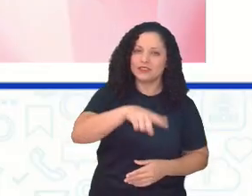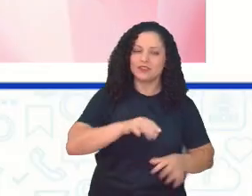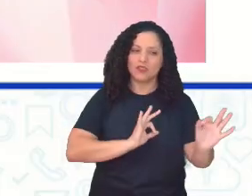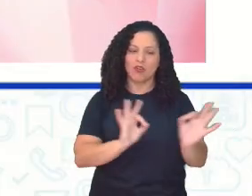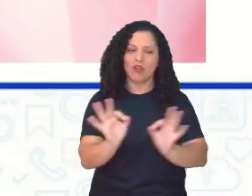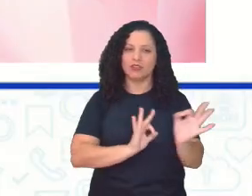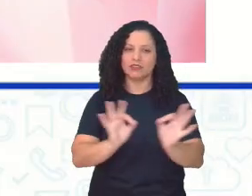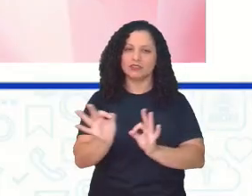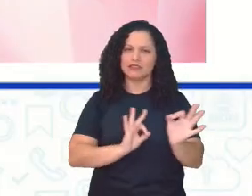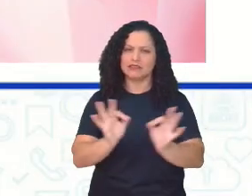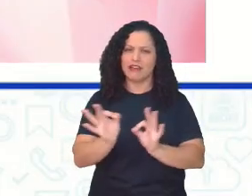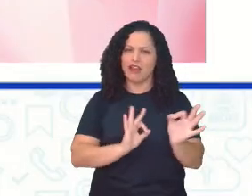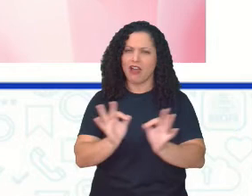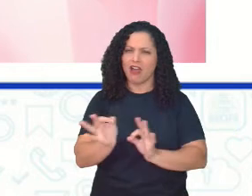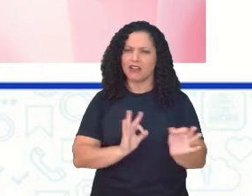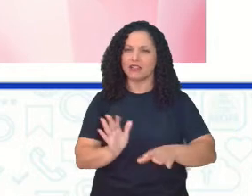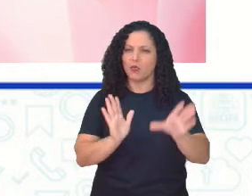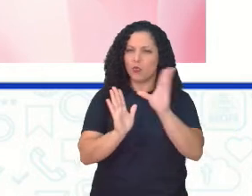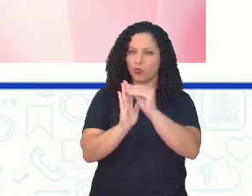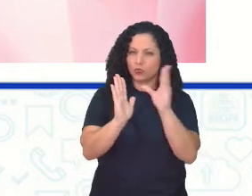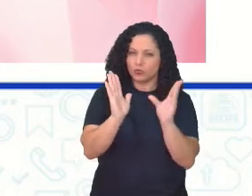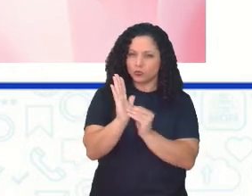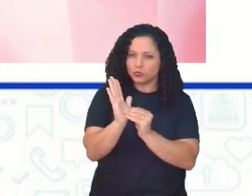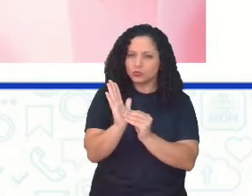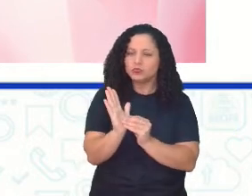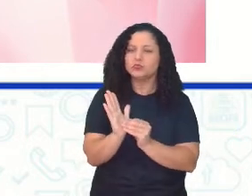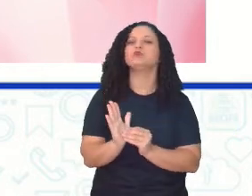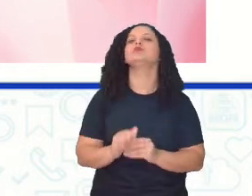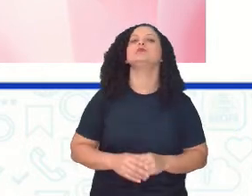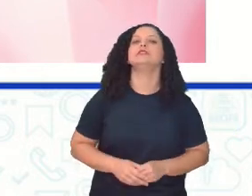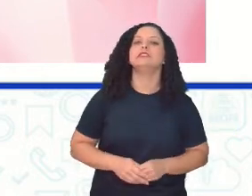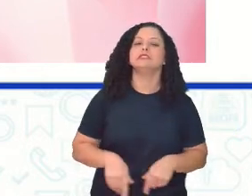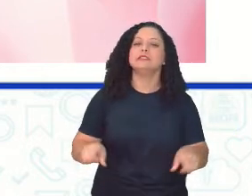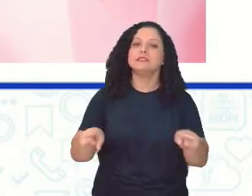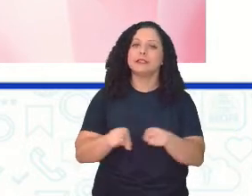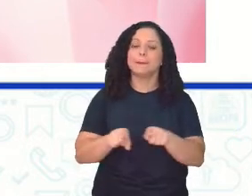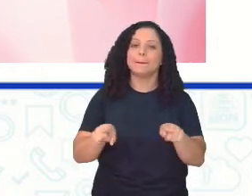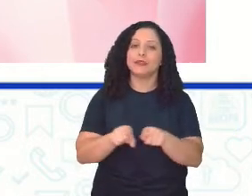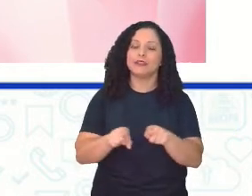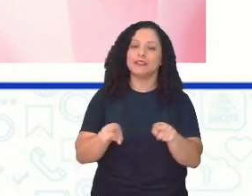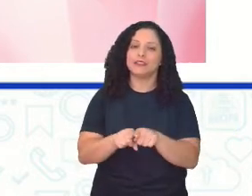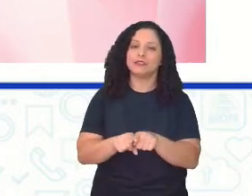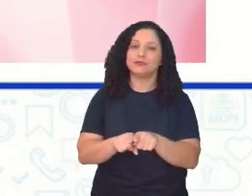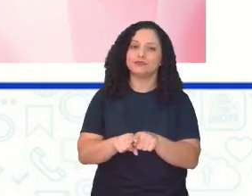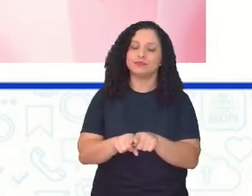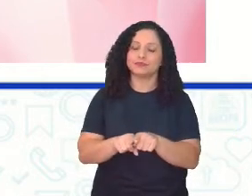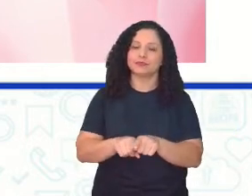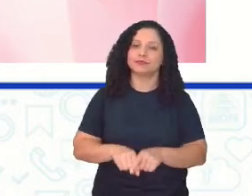organizando o material, o Tá ambiente muito junto. e estarem